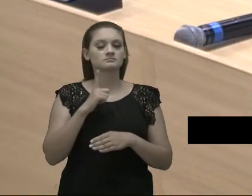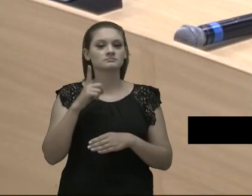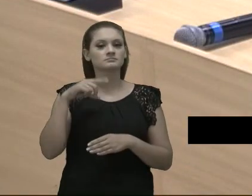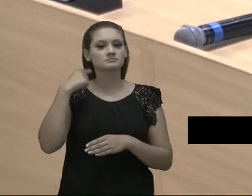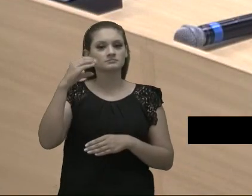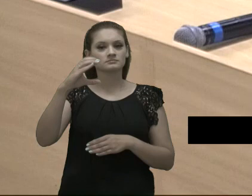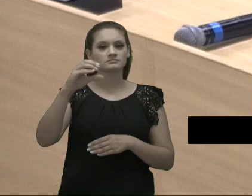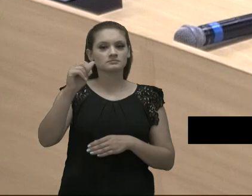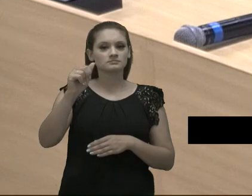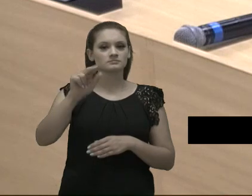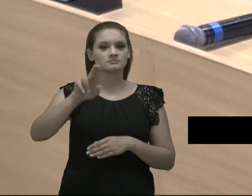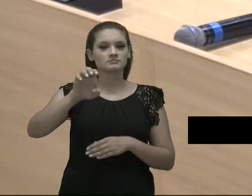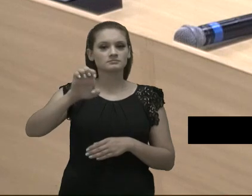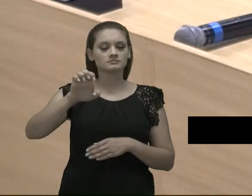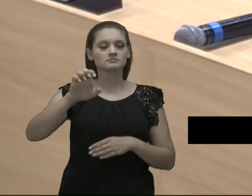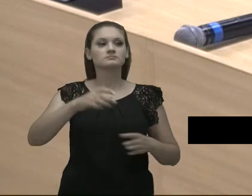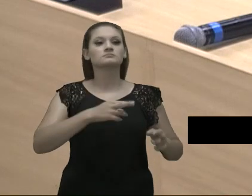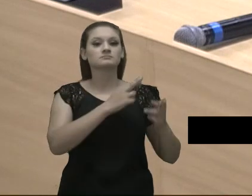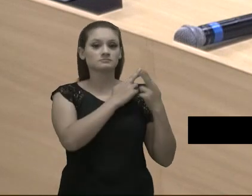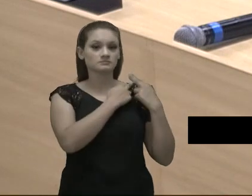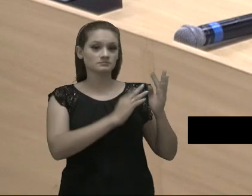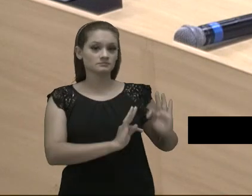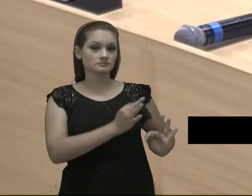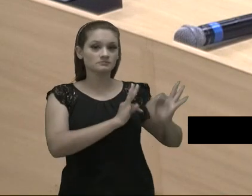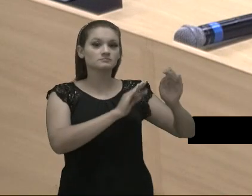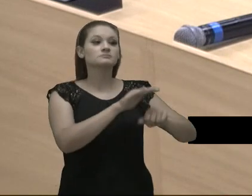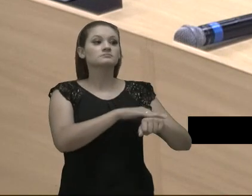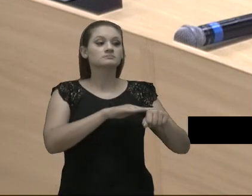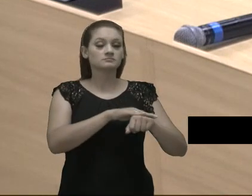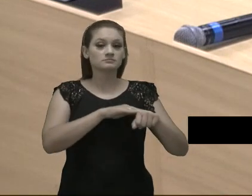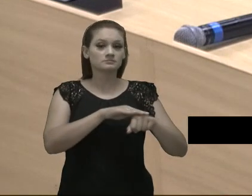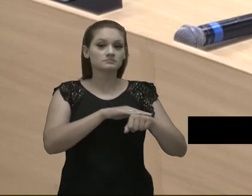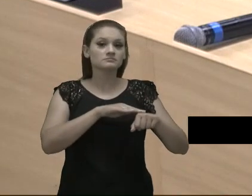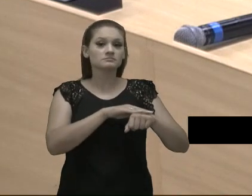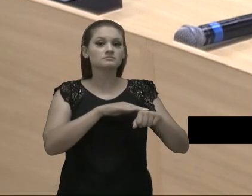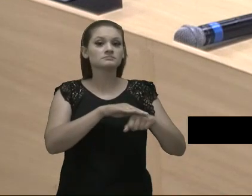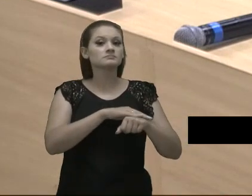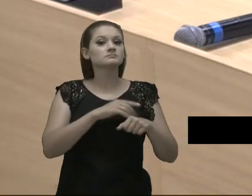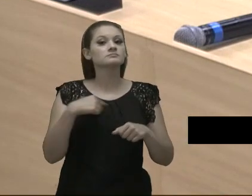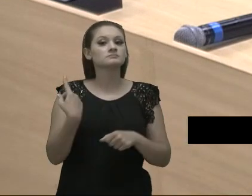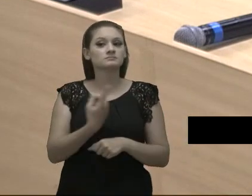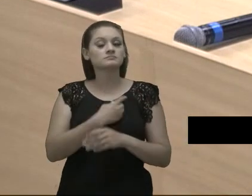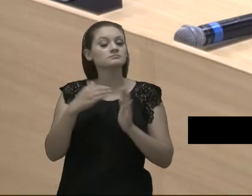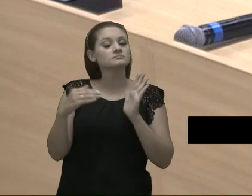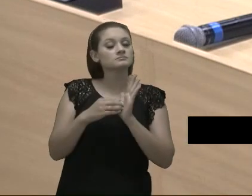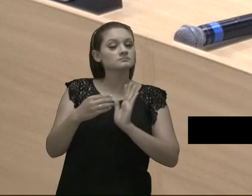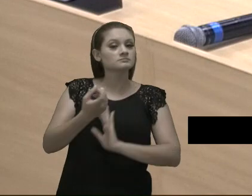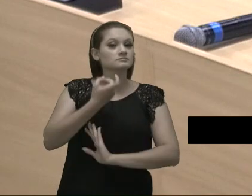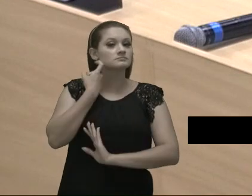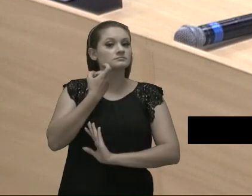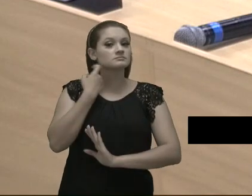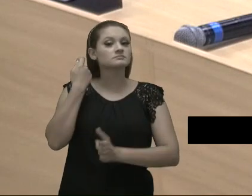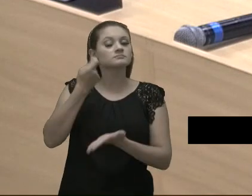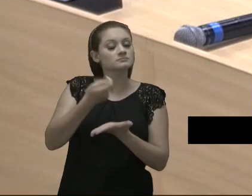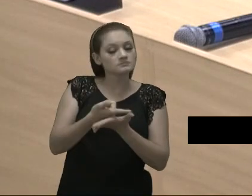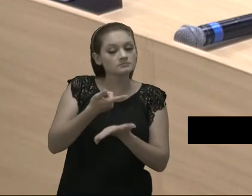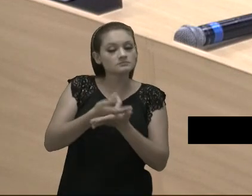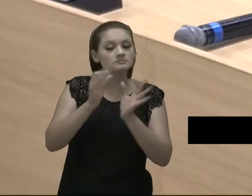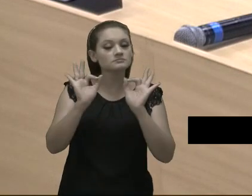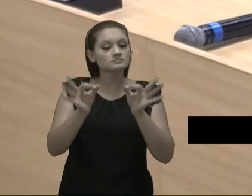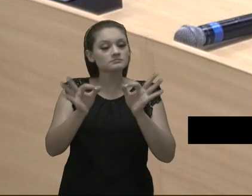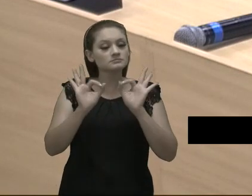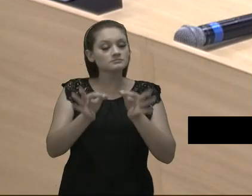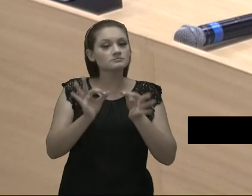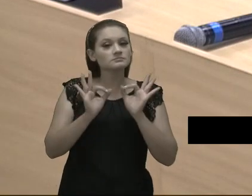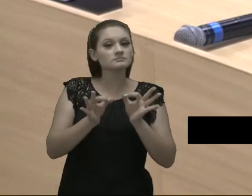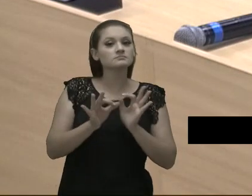que é o médico responsável técnico, que está conversando com eles. O que foi me passado é que até sexta-feira os repasses vão ser feitos